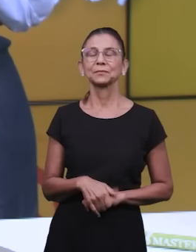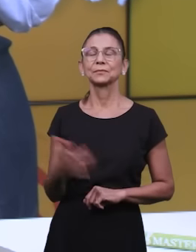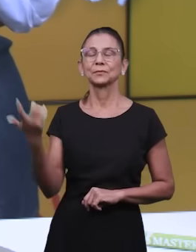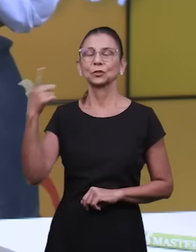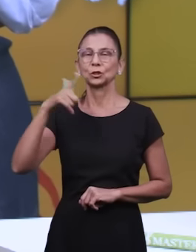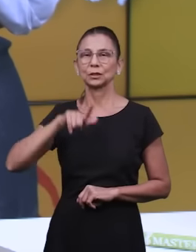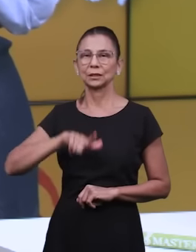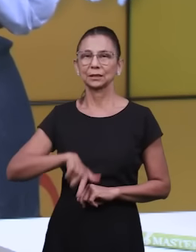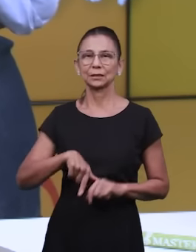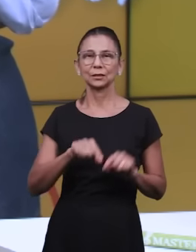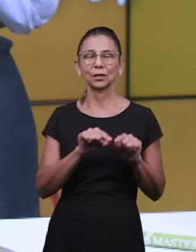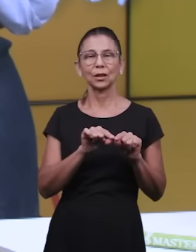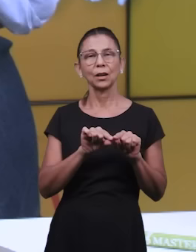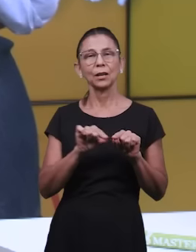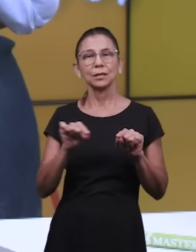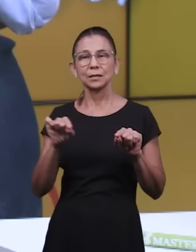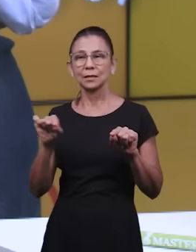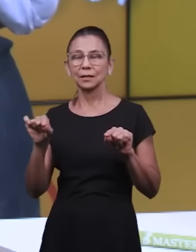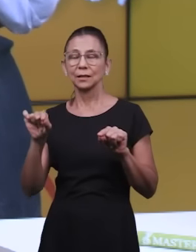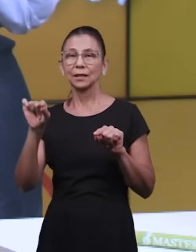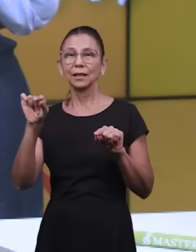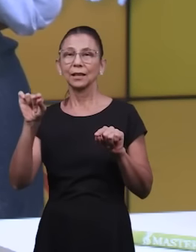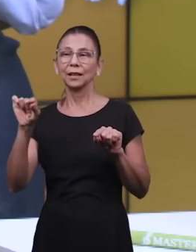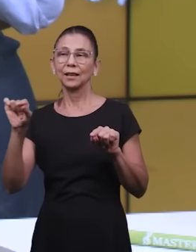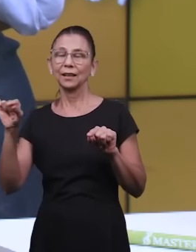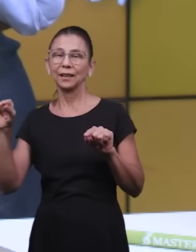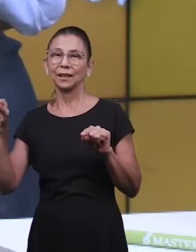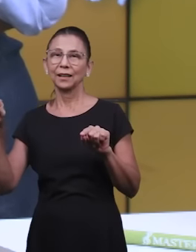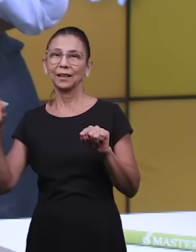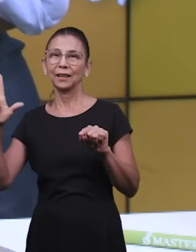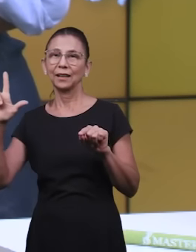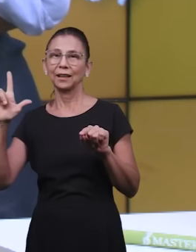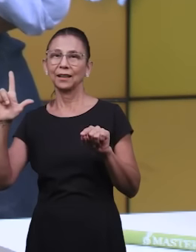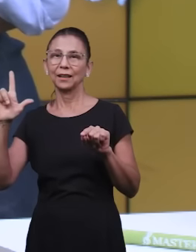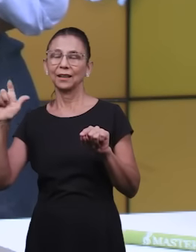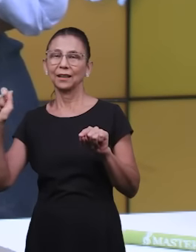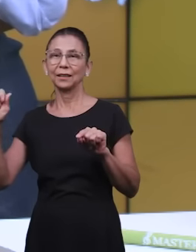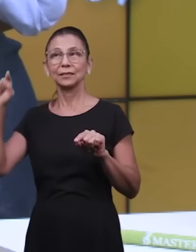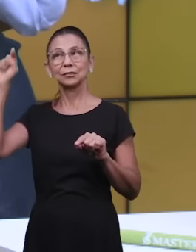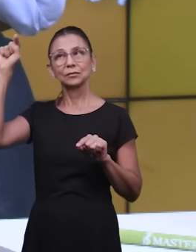Dó, lá, dó, si, sol, si, lá.